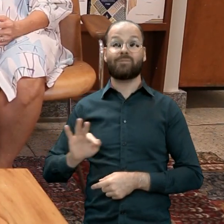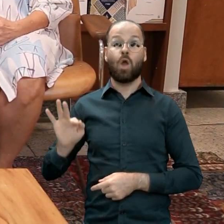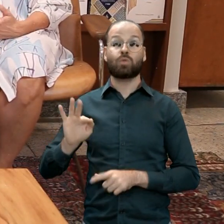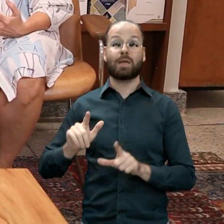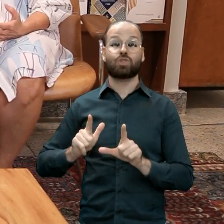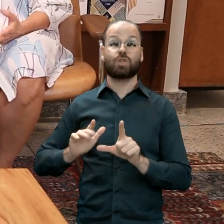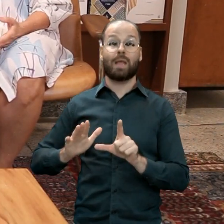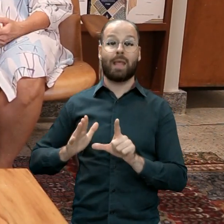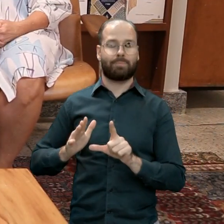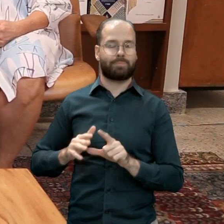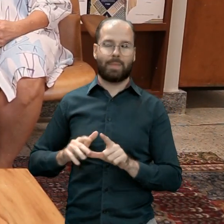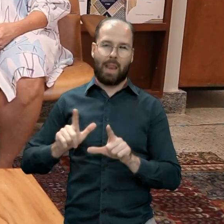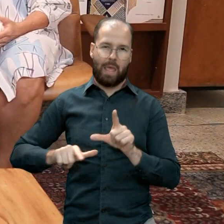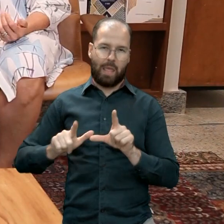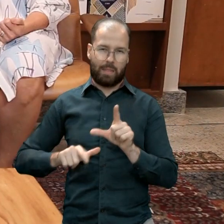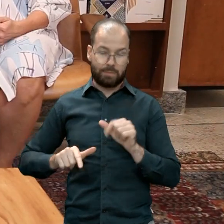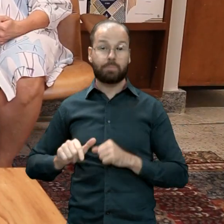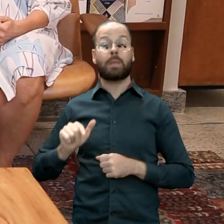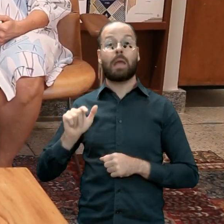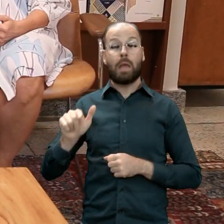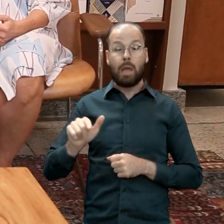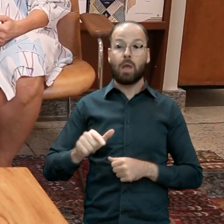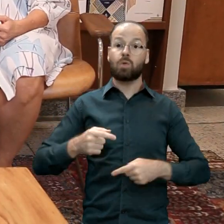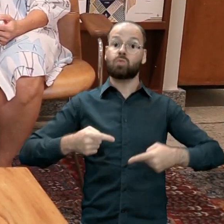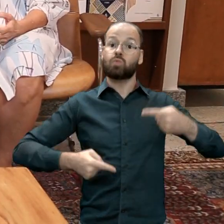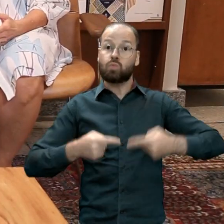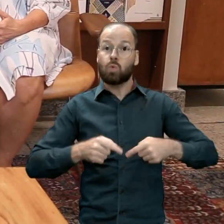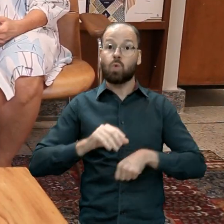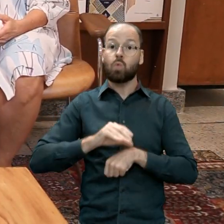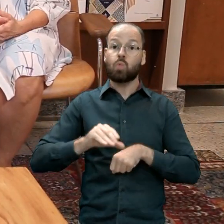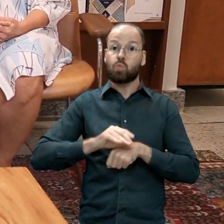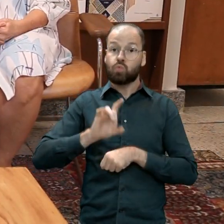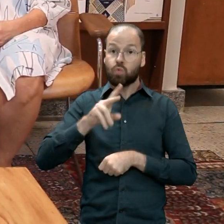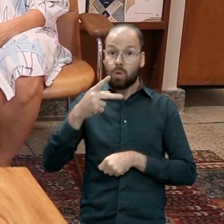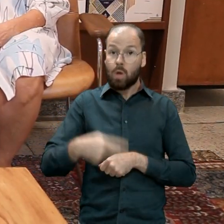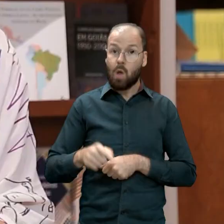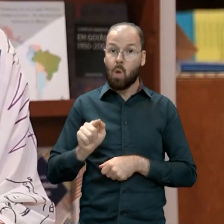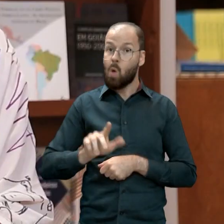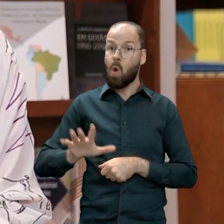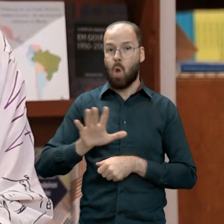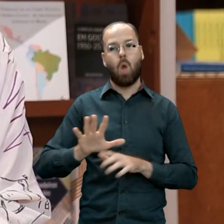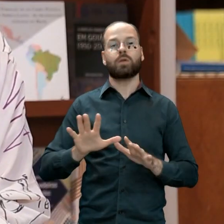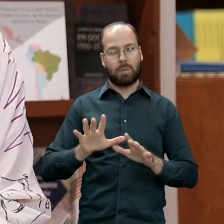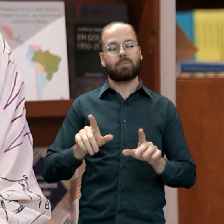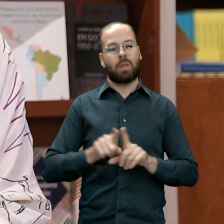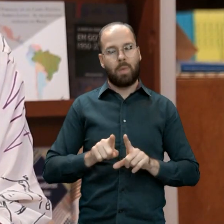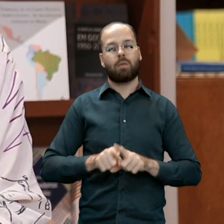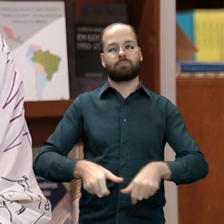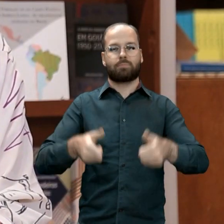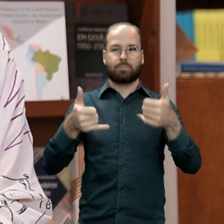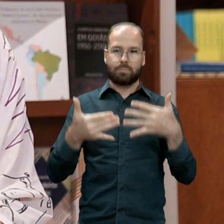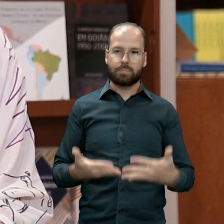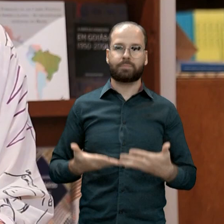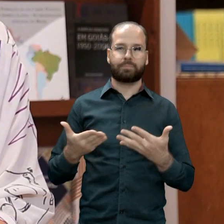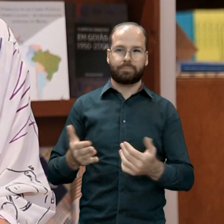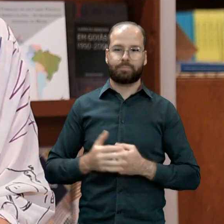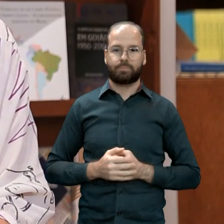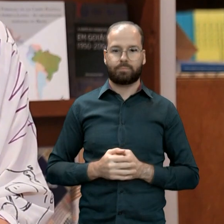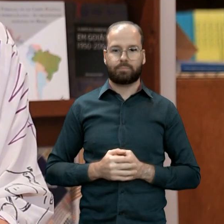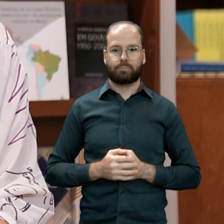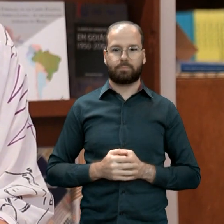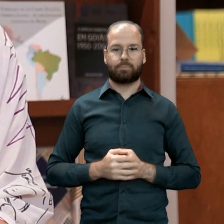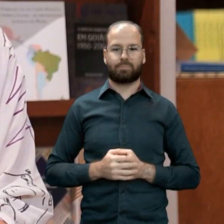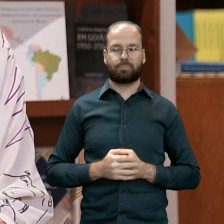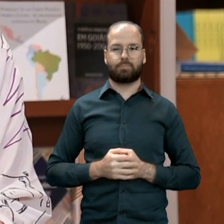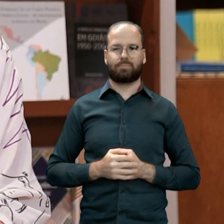Letras, não apenas discute o curso que foi desenvolvido em Goiás, mas também conta um pouco a história dessa rede. Pois é, conta um pouquinho mais pra gente